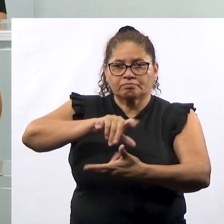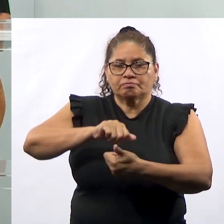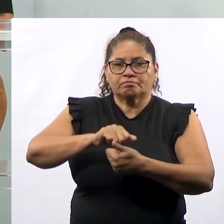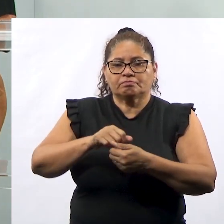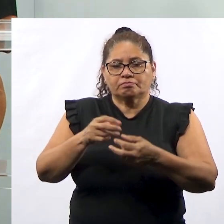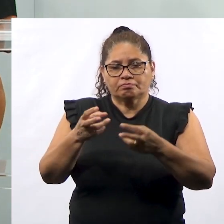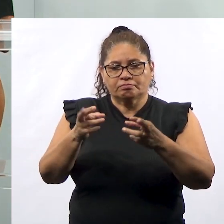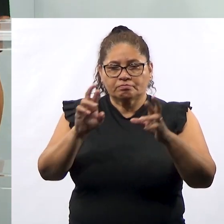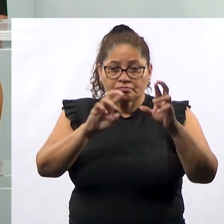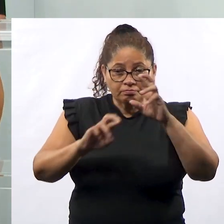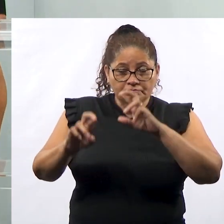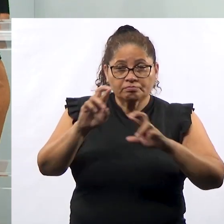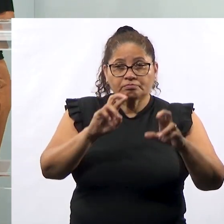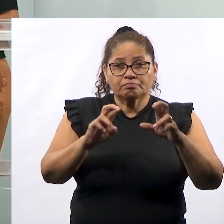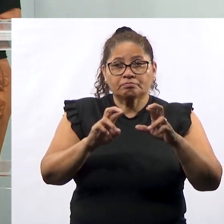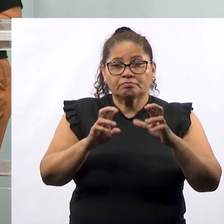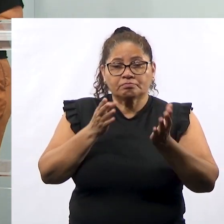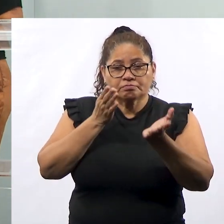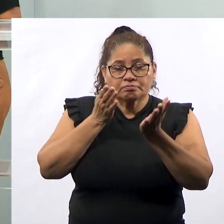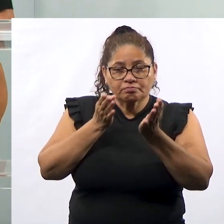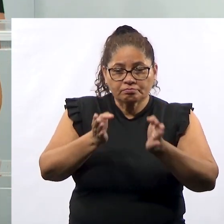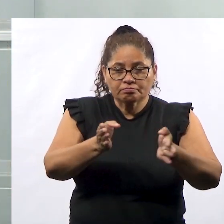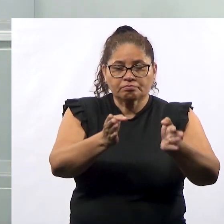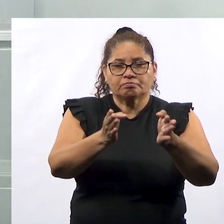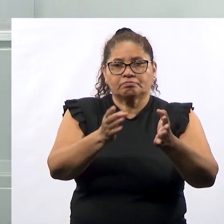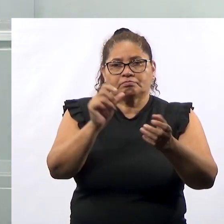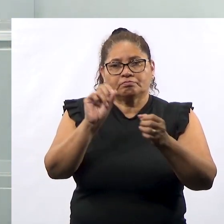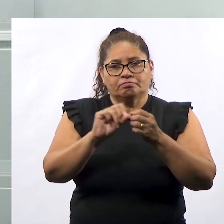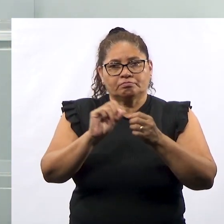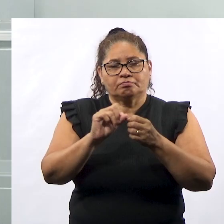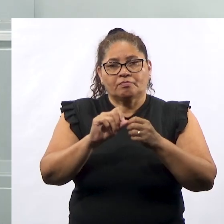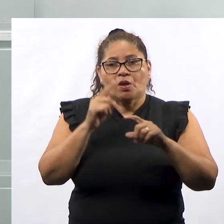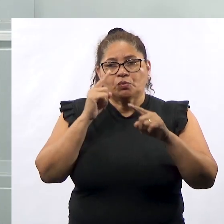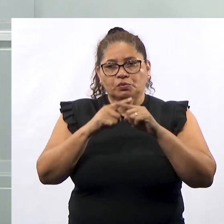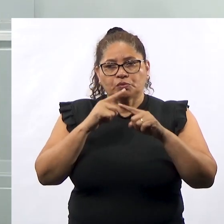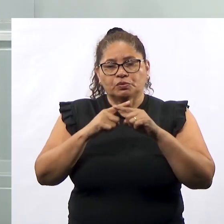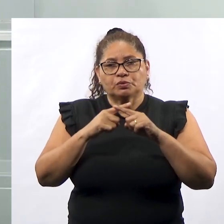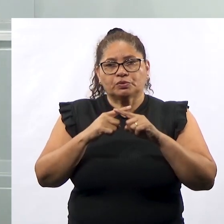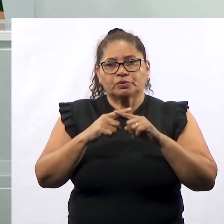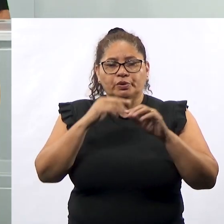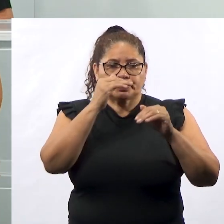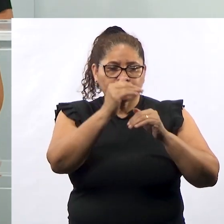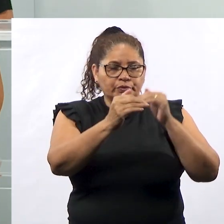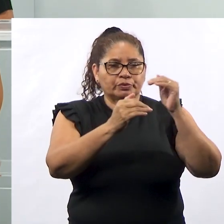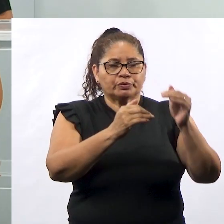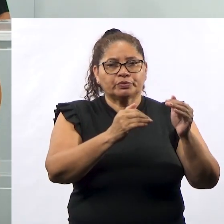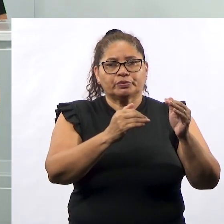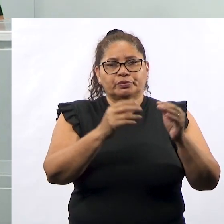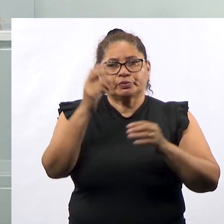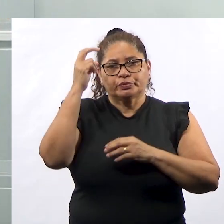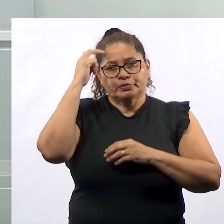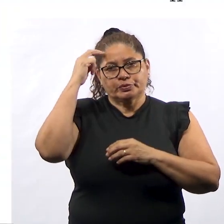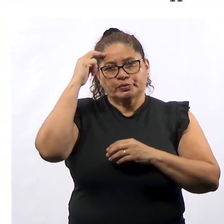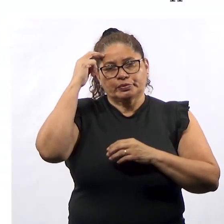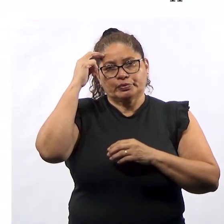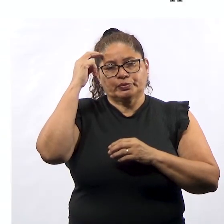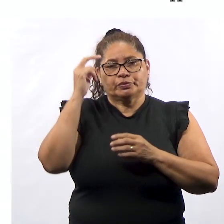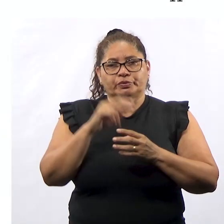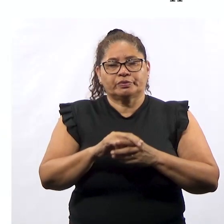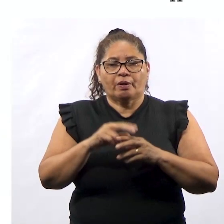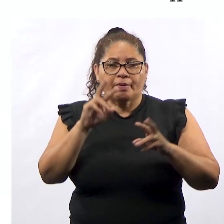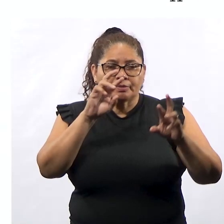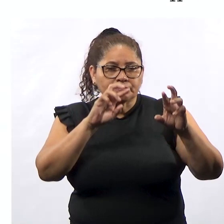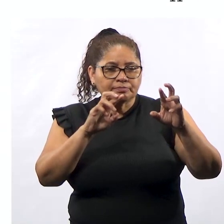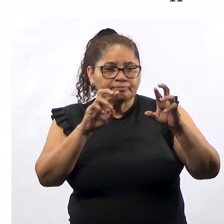global. Essa é a observação que elas fazem como caminho a percorrer. Isso porque os processos e forças culturais são mais